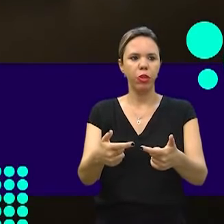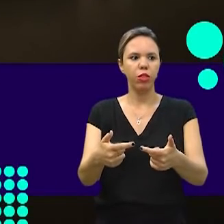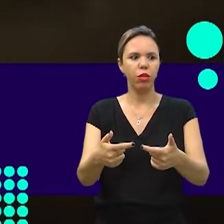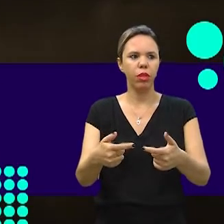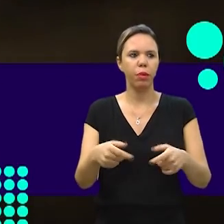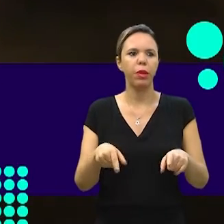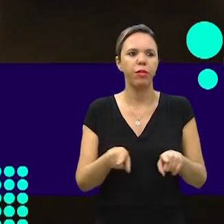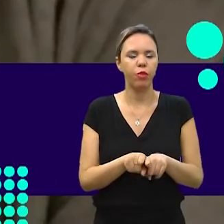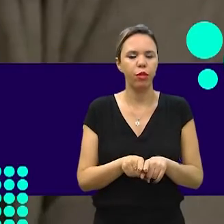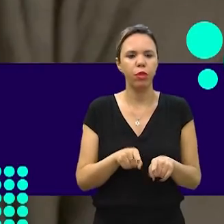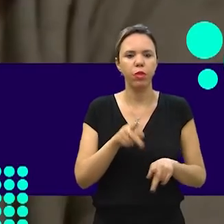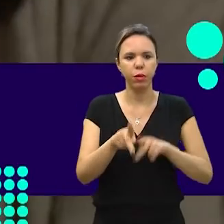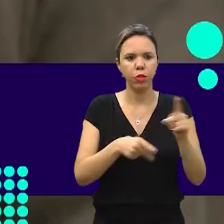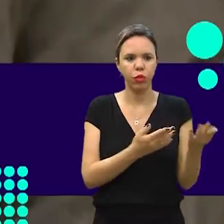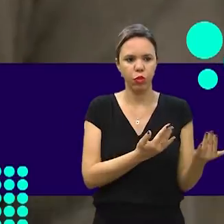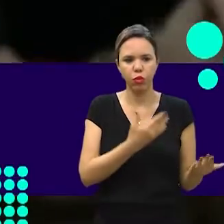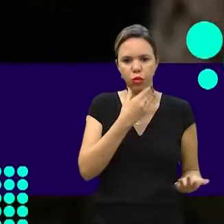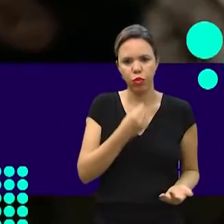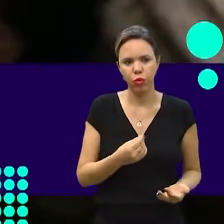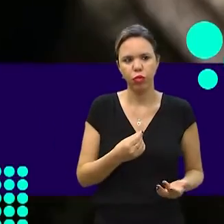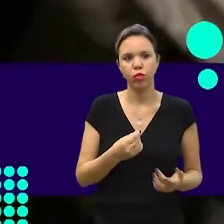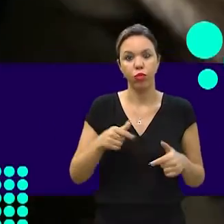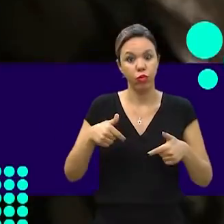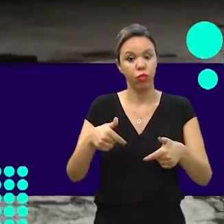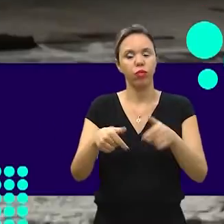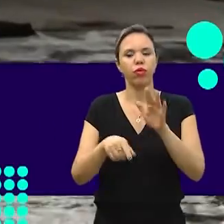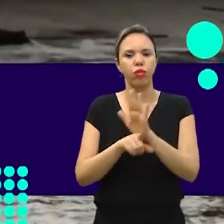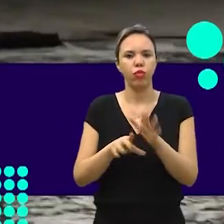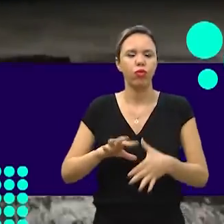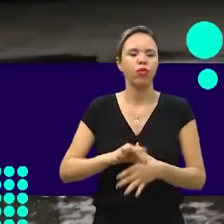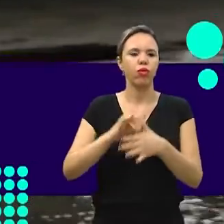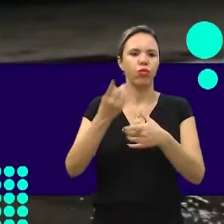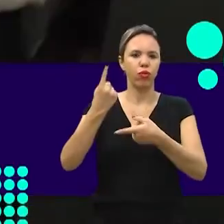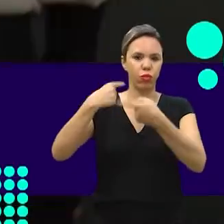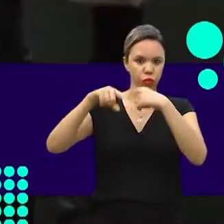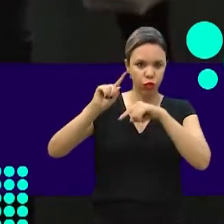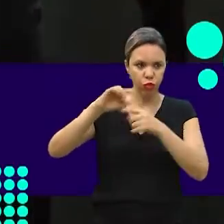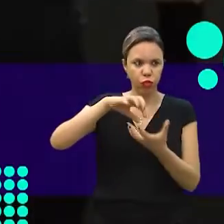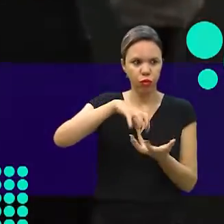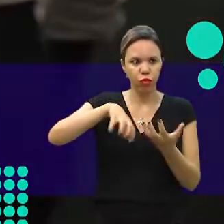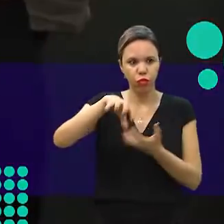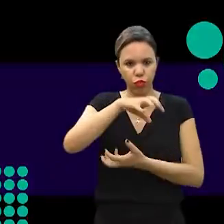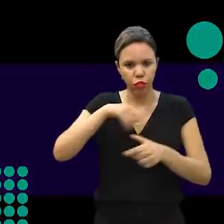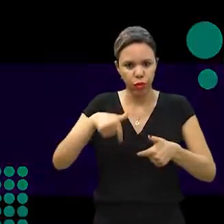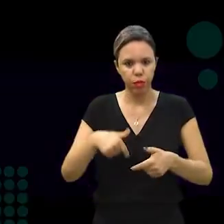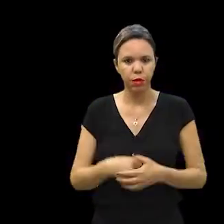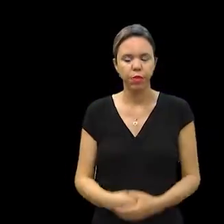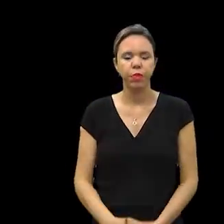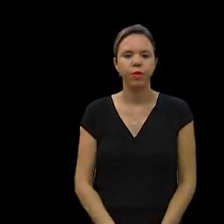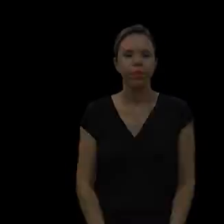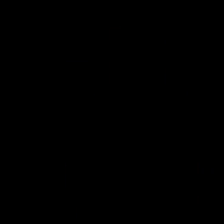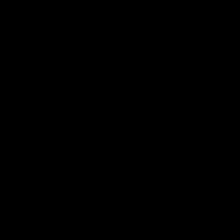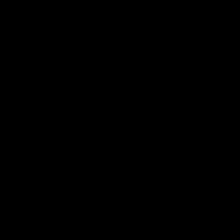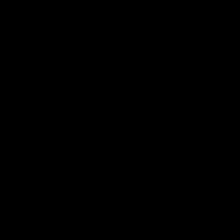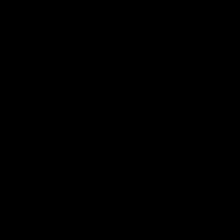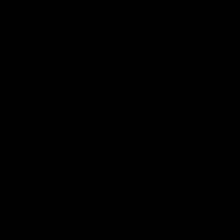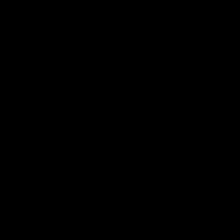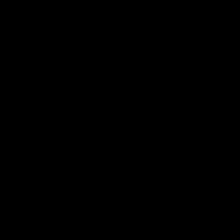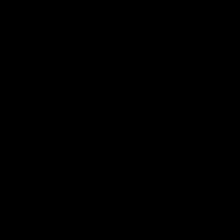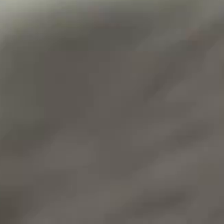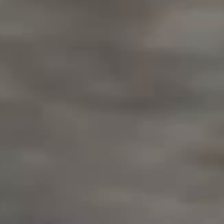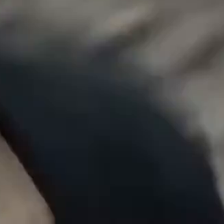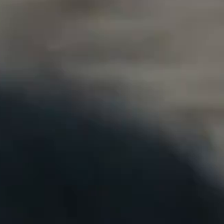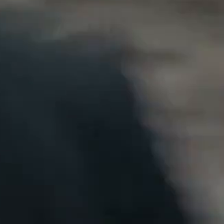30 anos mais novos e dispostos a reagir, o líder revolucionário escolheu a ação.